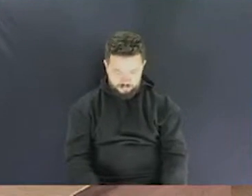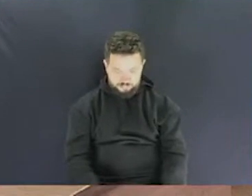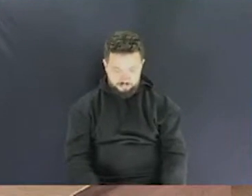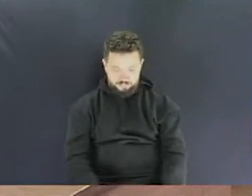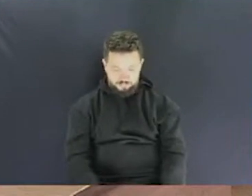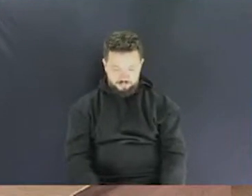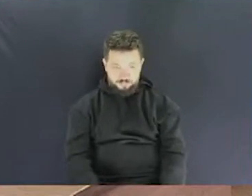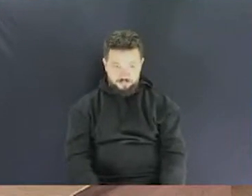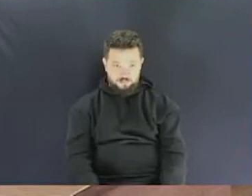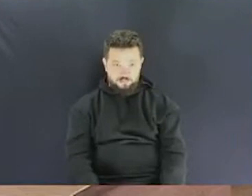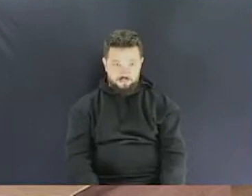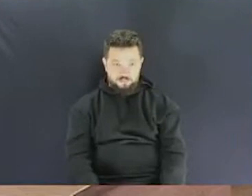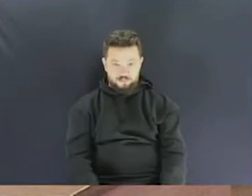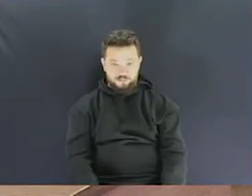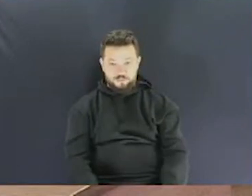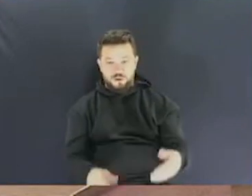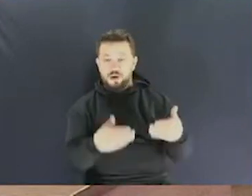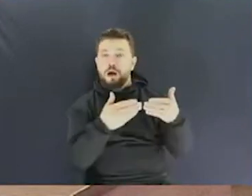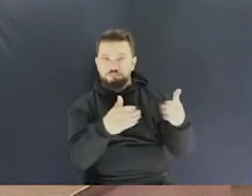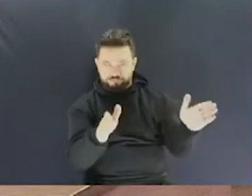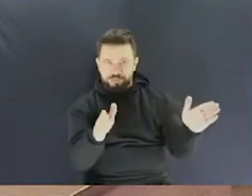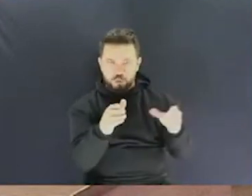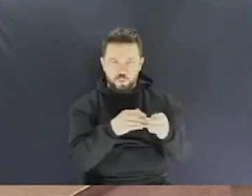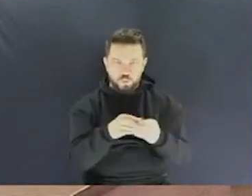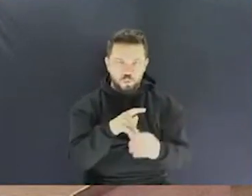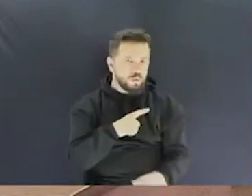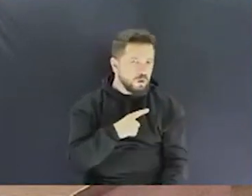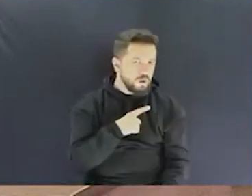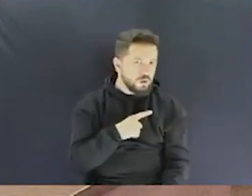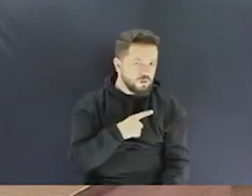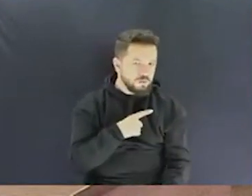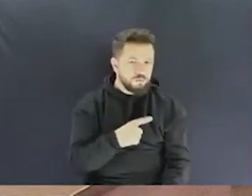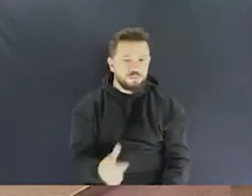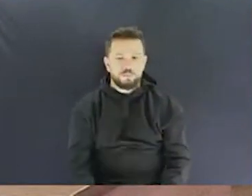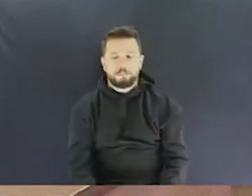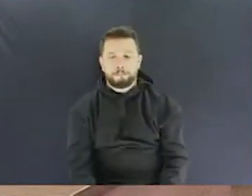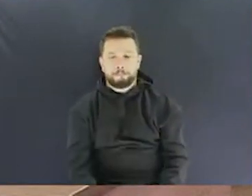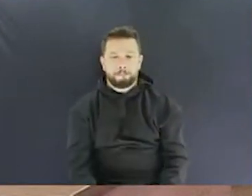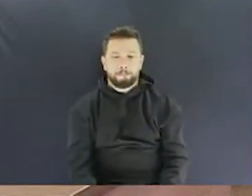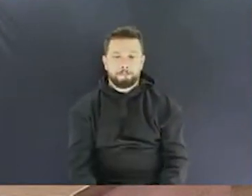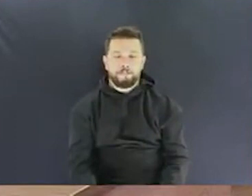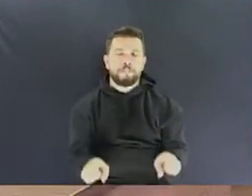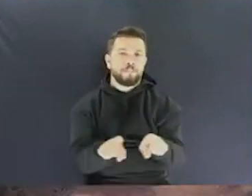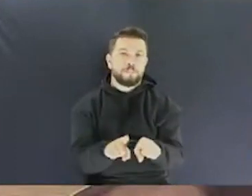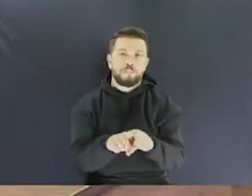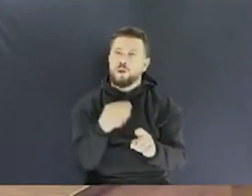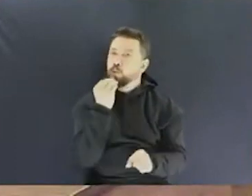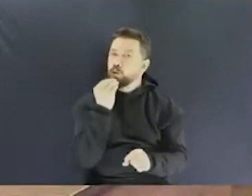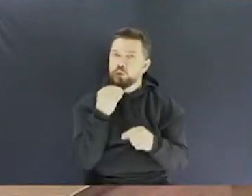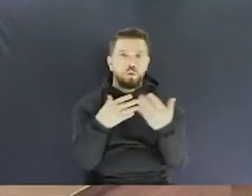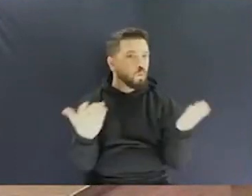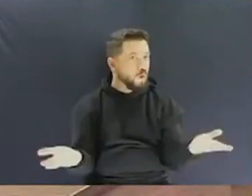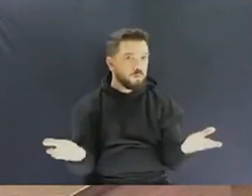vai ter uma abertura de concurso público mesmo nesse período de vedação eleitoral? Existe essa possibilidade? Outra